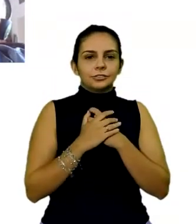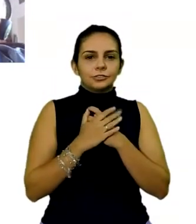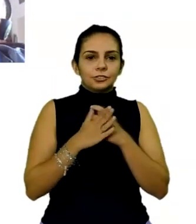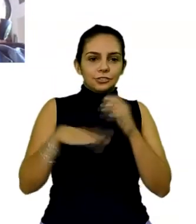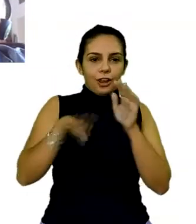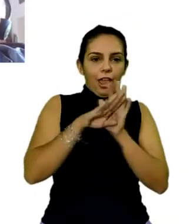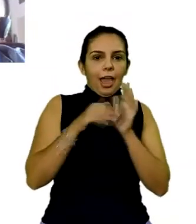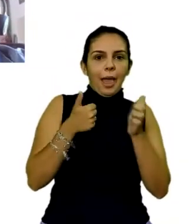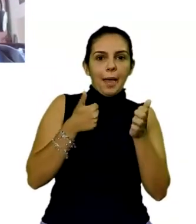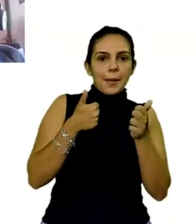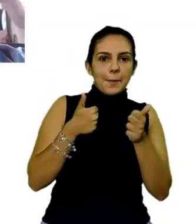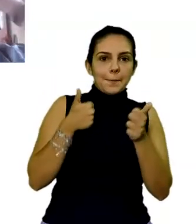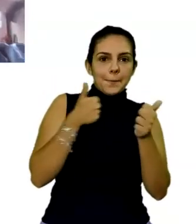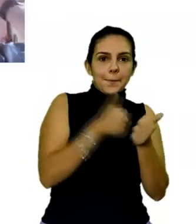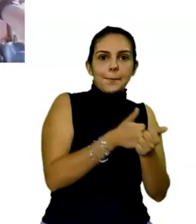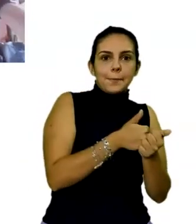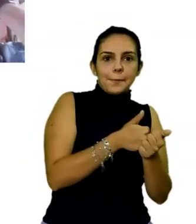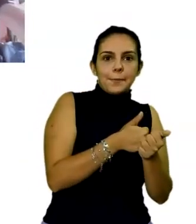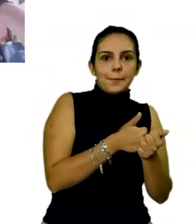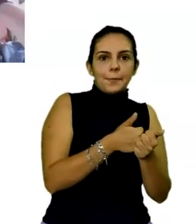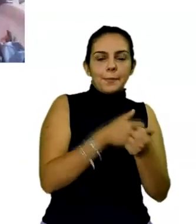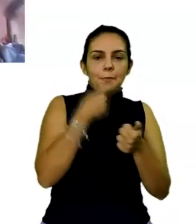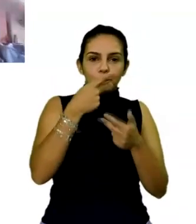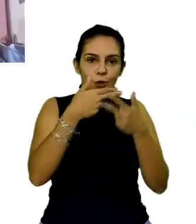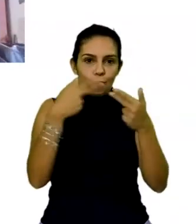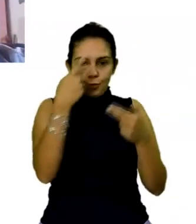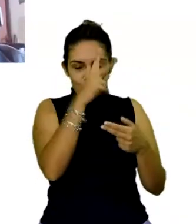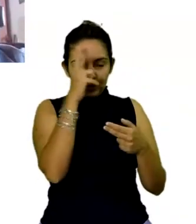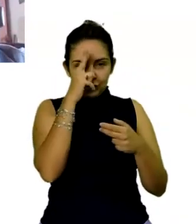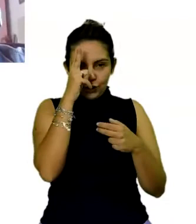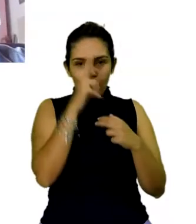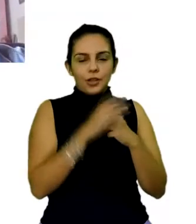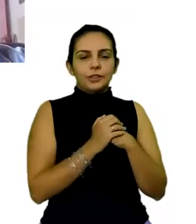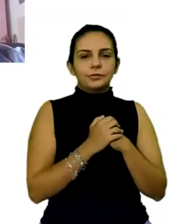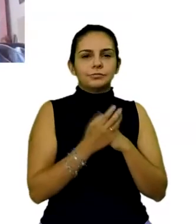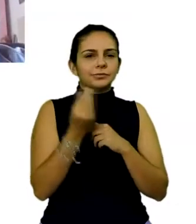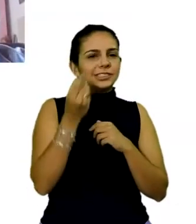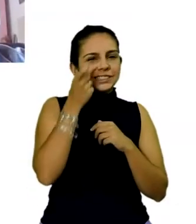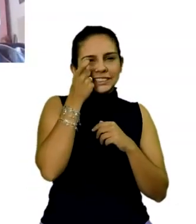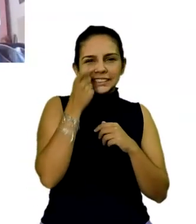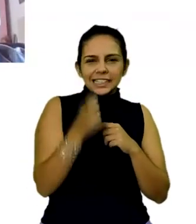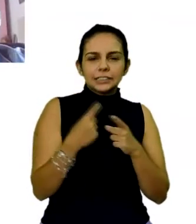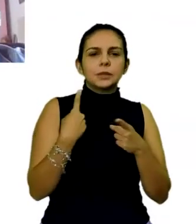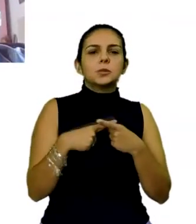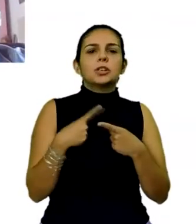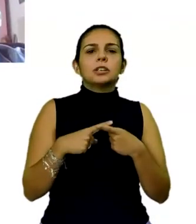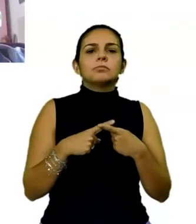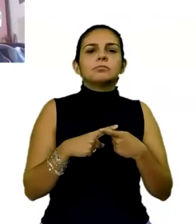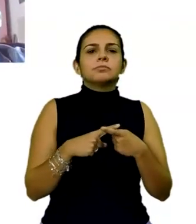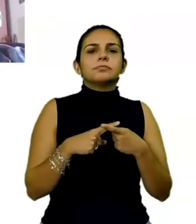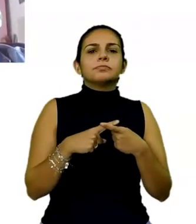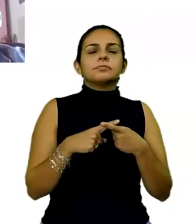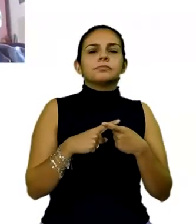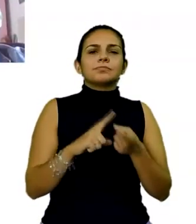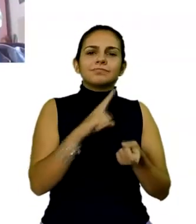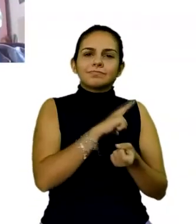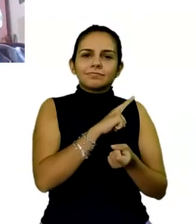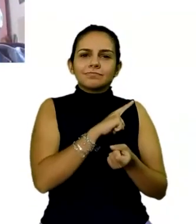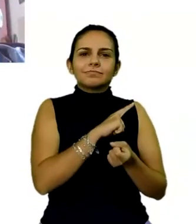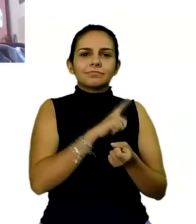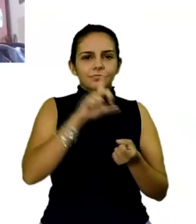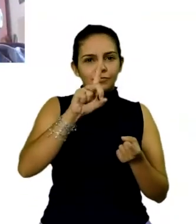chegaria mais perto do que ele queria contar com as histórias dele. Foi muito interessante porque